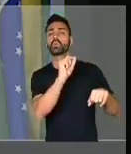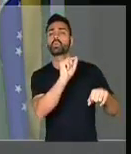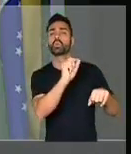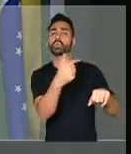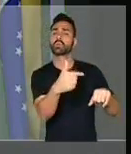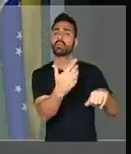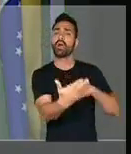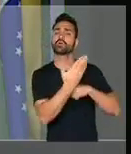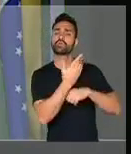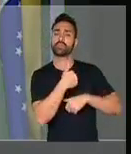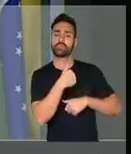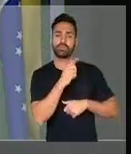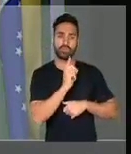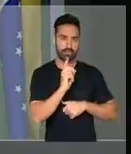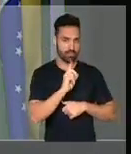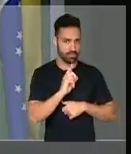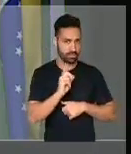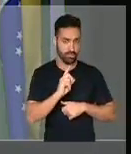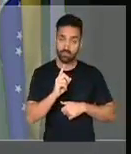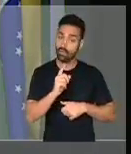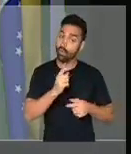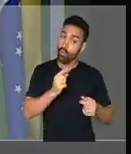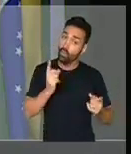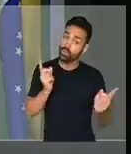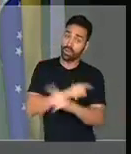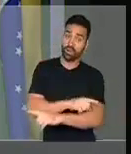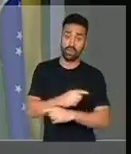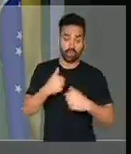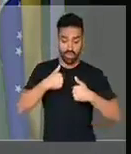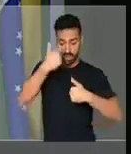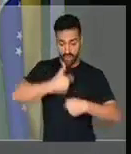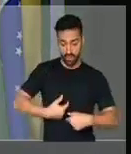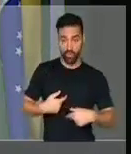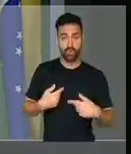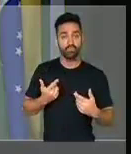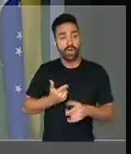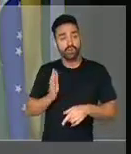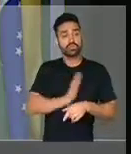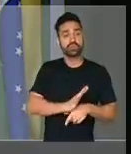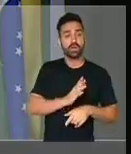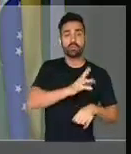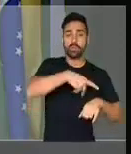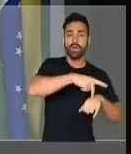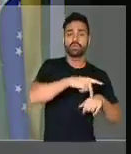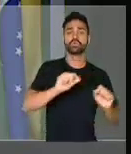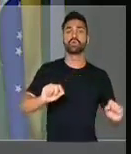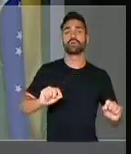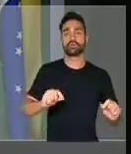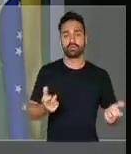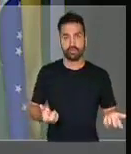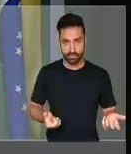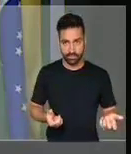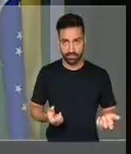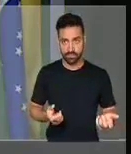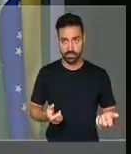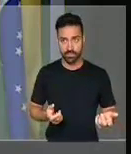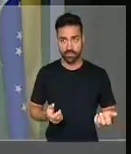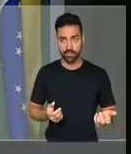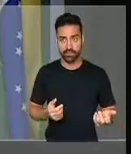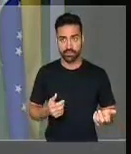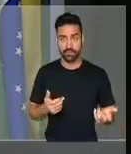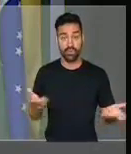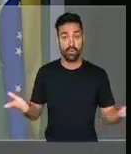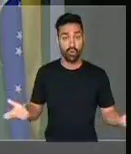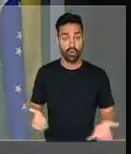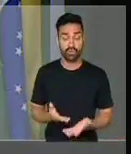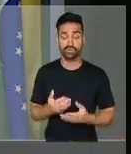mim, mas diga, afirme o que eu posso fazer pelo meu país. Nesses